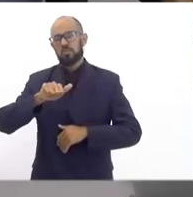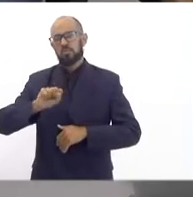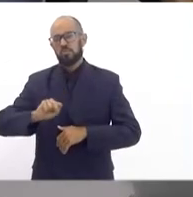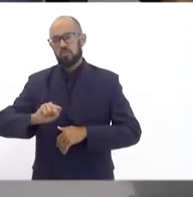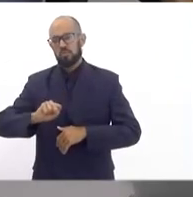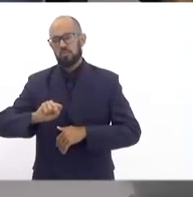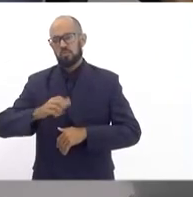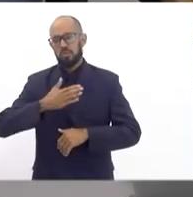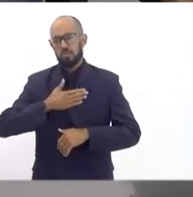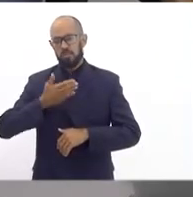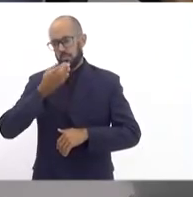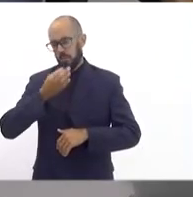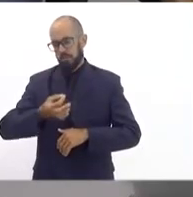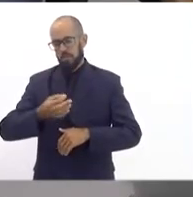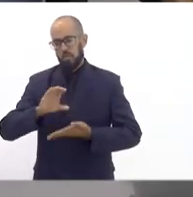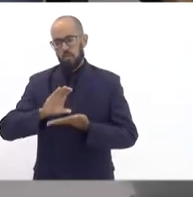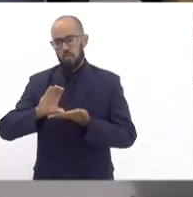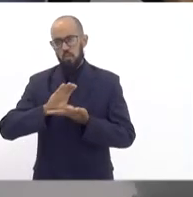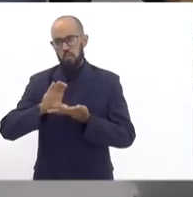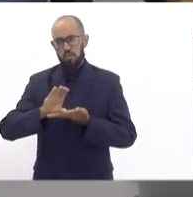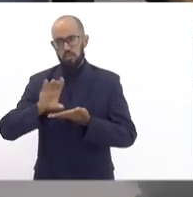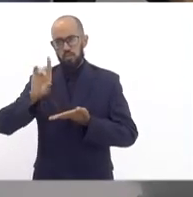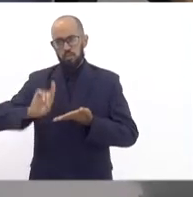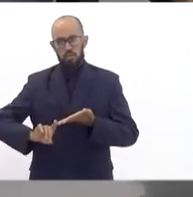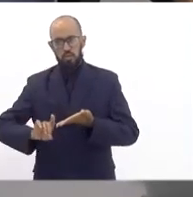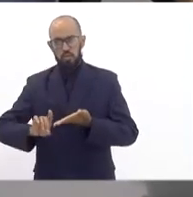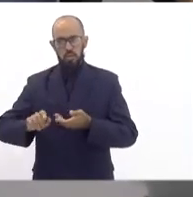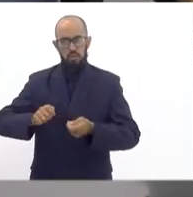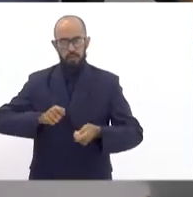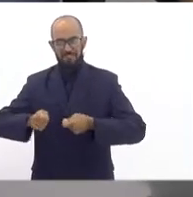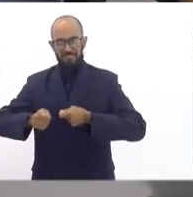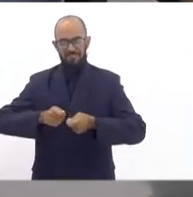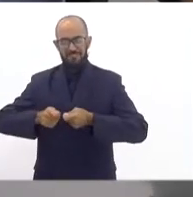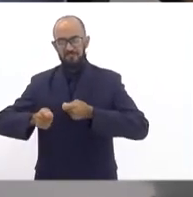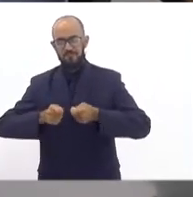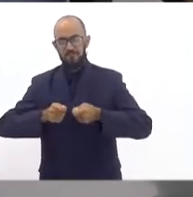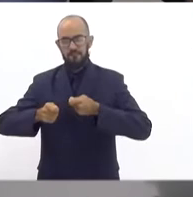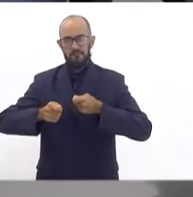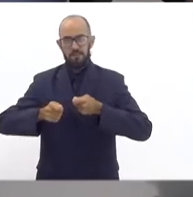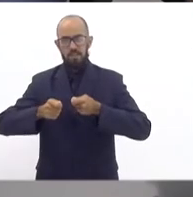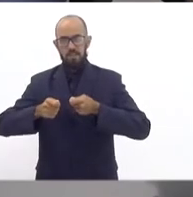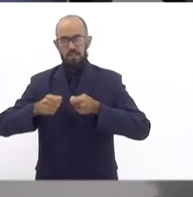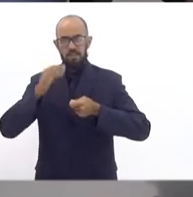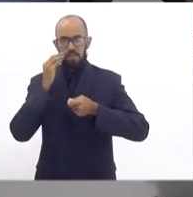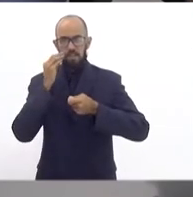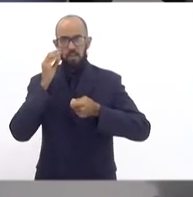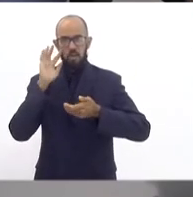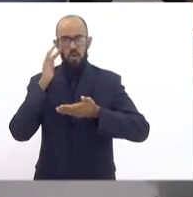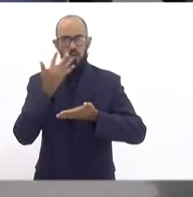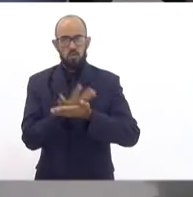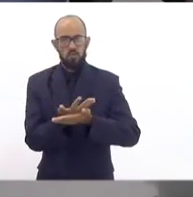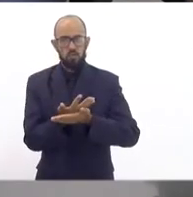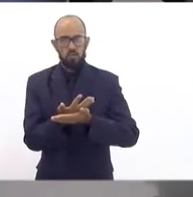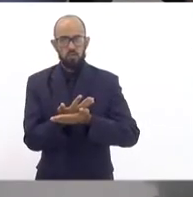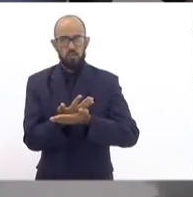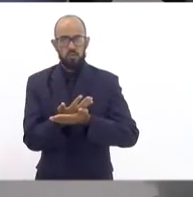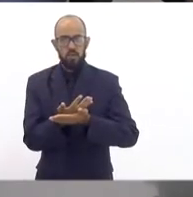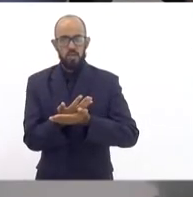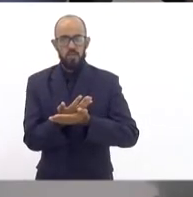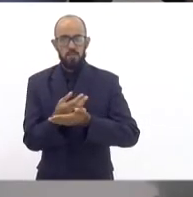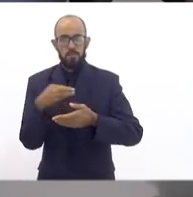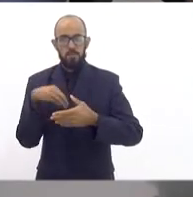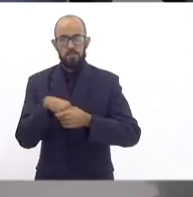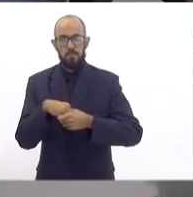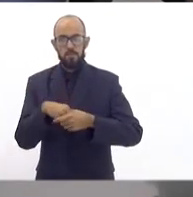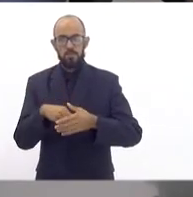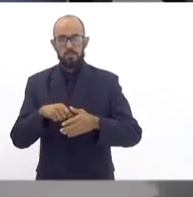ponto de vista, ele foi arrojado e buscou uma solução dentro das atribuições regimentais da